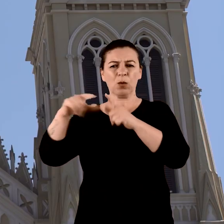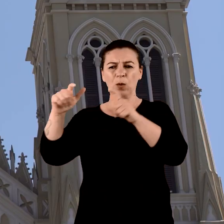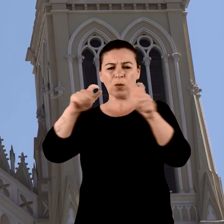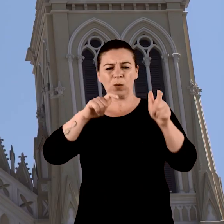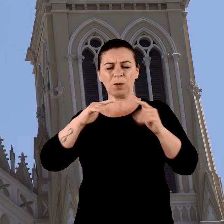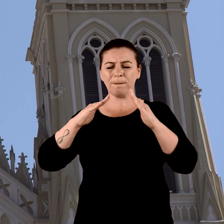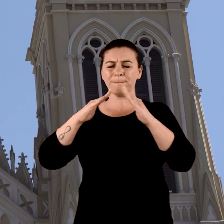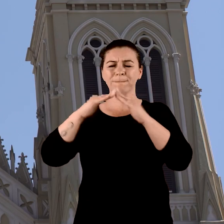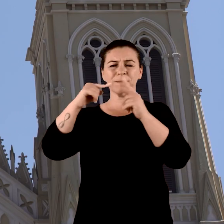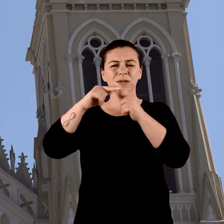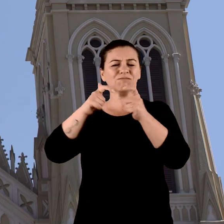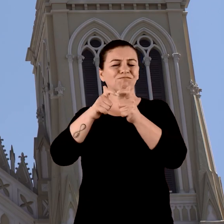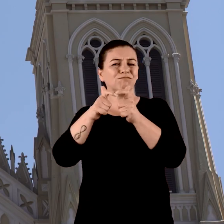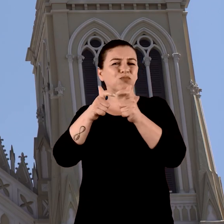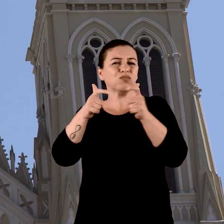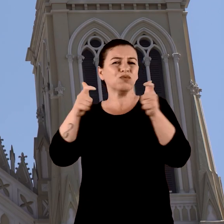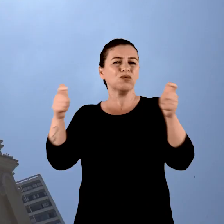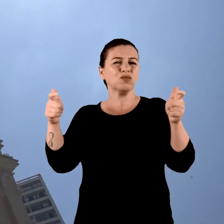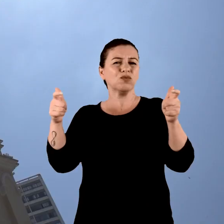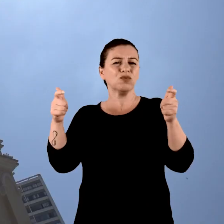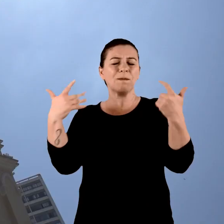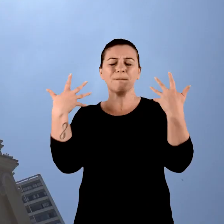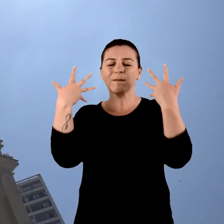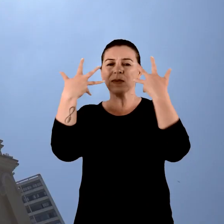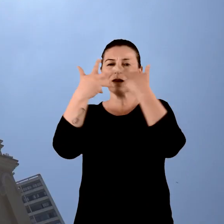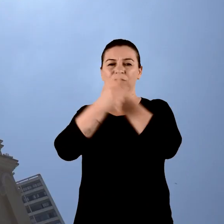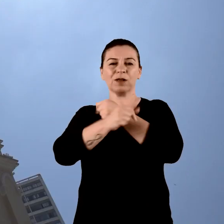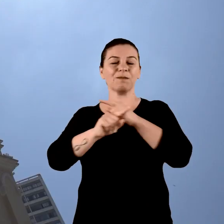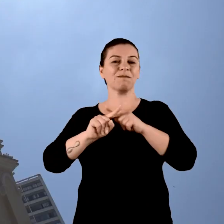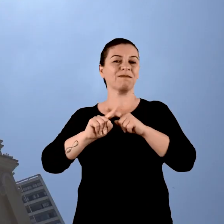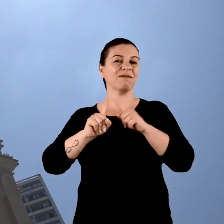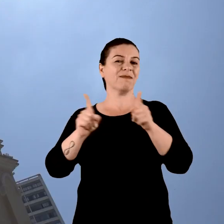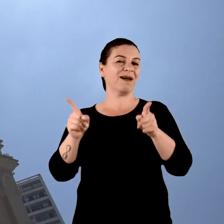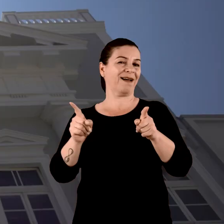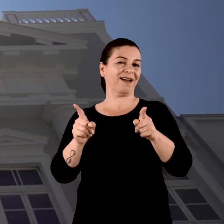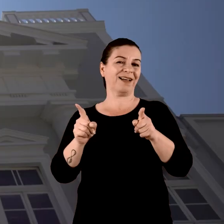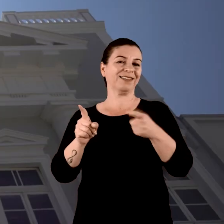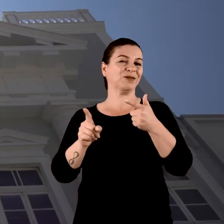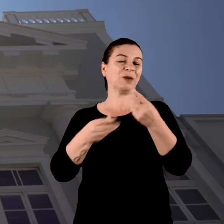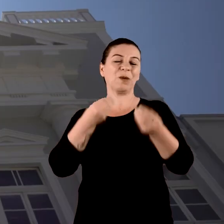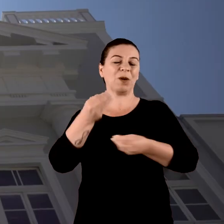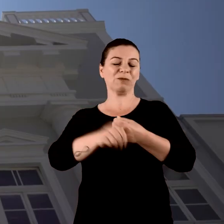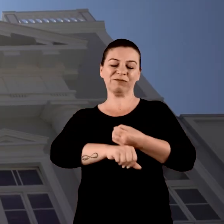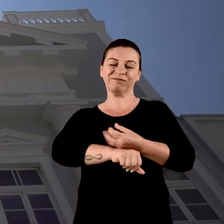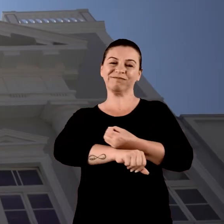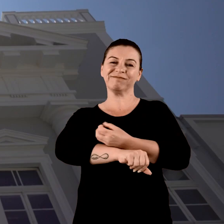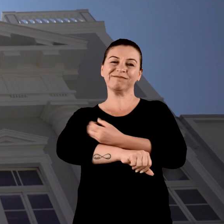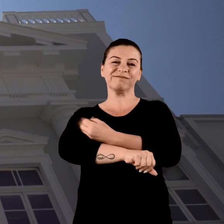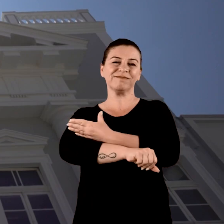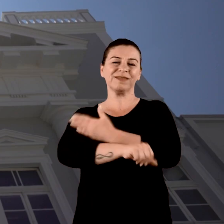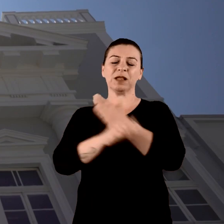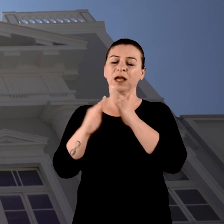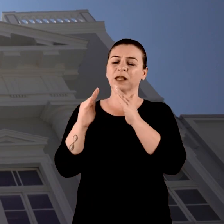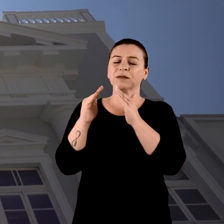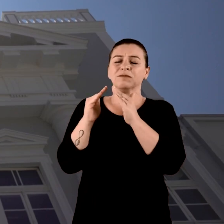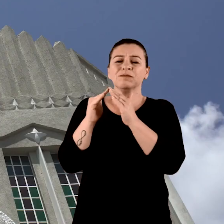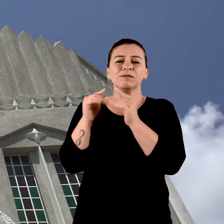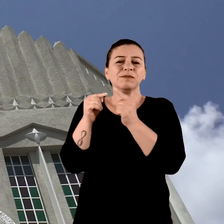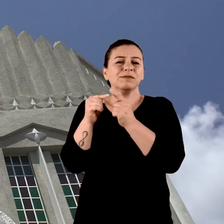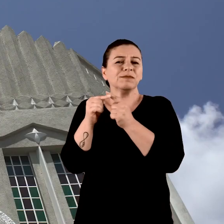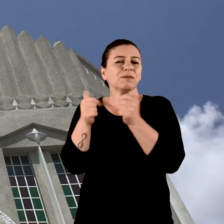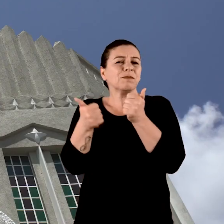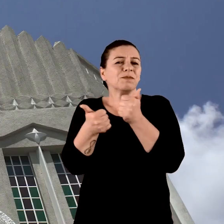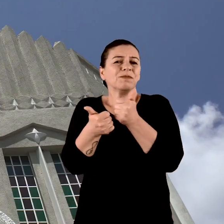ao longo do mundo, basílicas, ótimo, maravilhosas, mas nenhuma me emociona mais do que